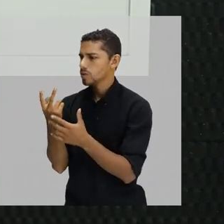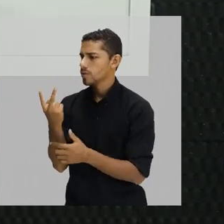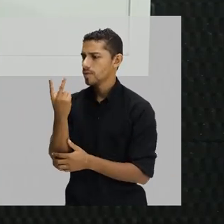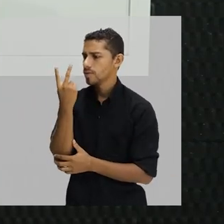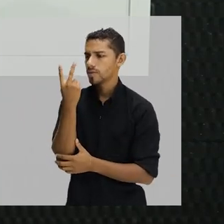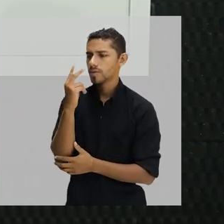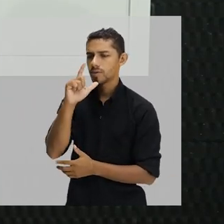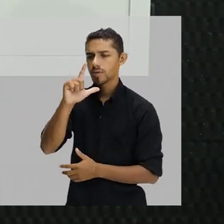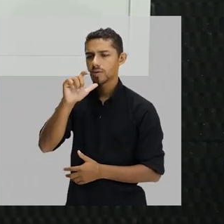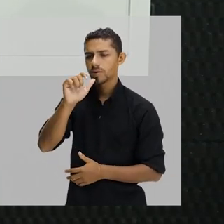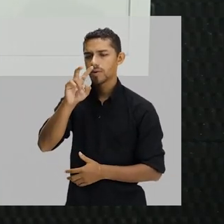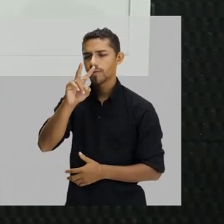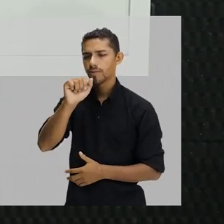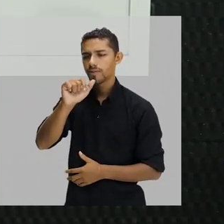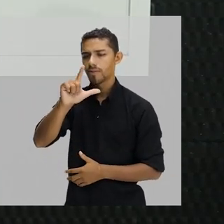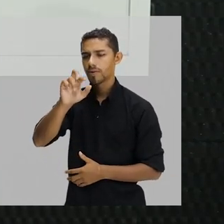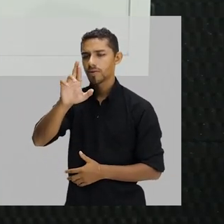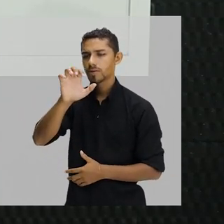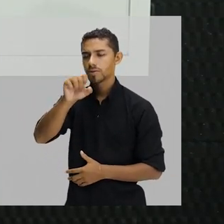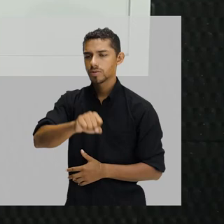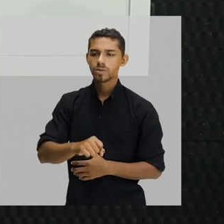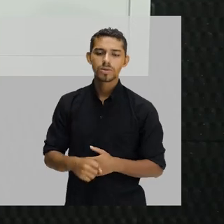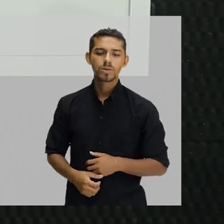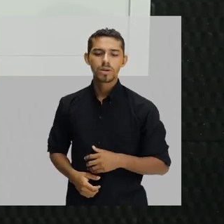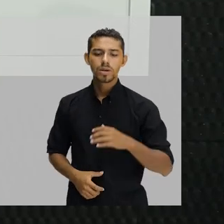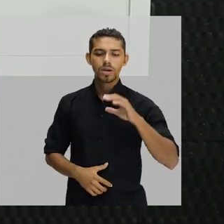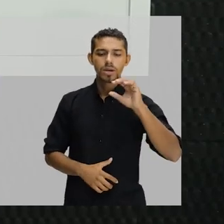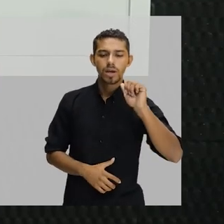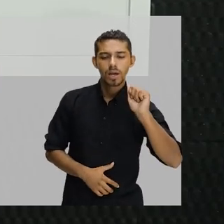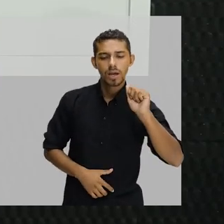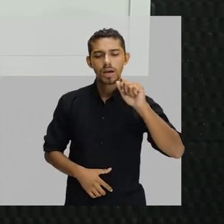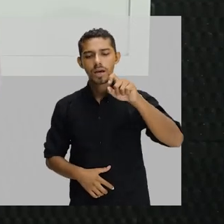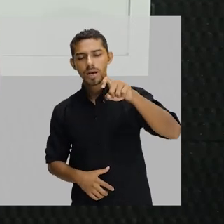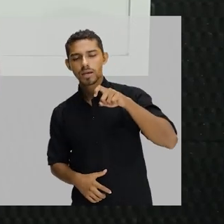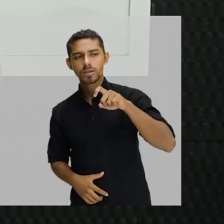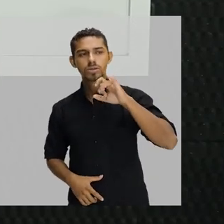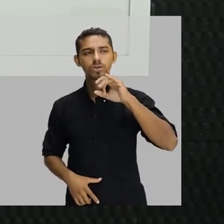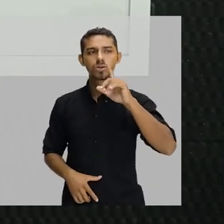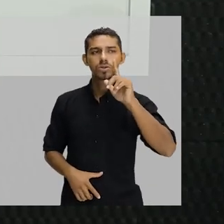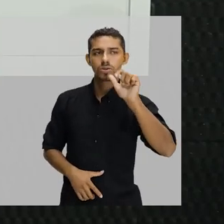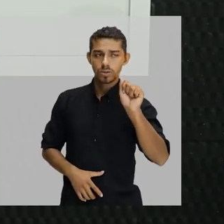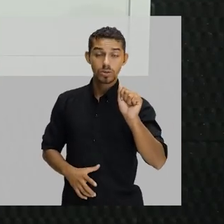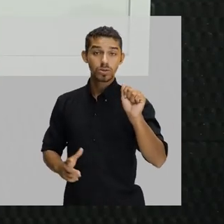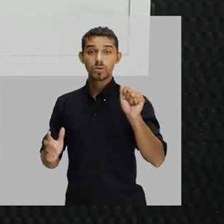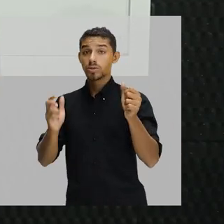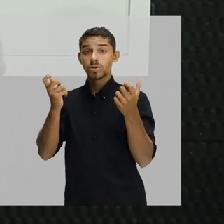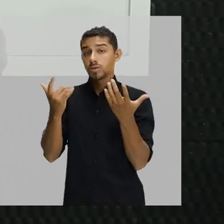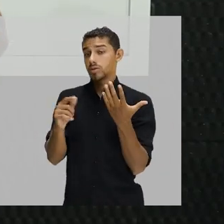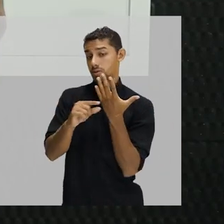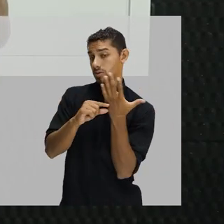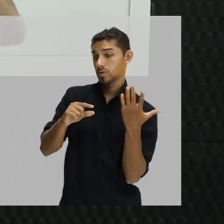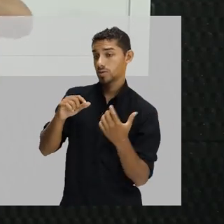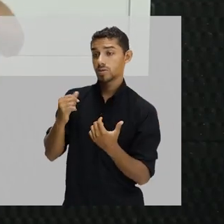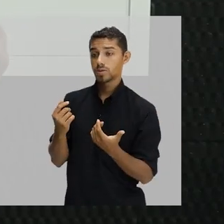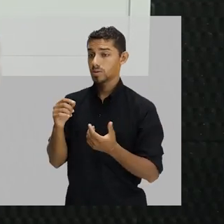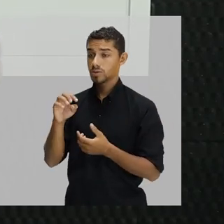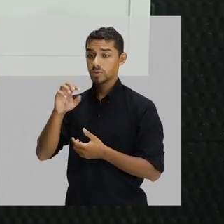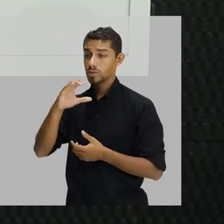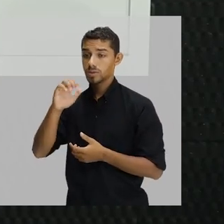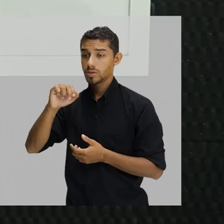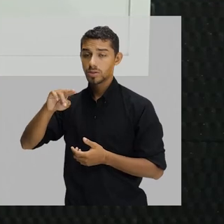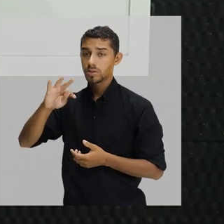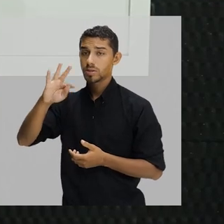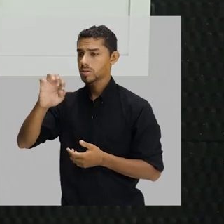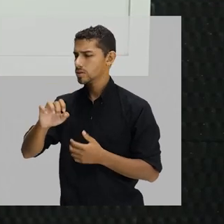palavra bonita, axiologia, teoria dos valores. Aí Nietzsche, né, Ortega e Gasset, Kant, vários